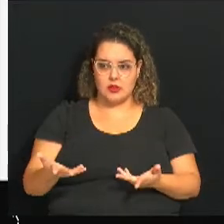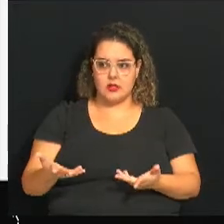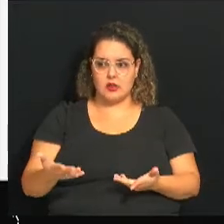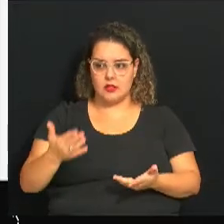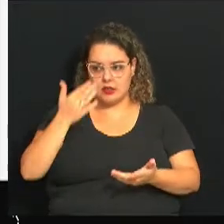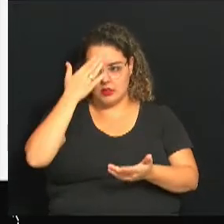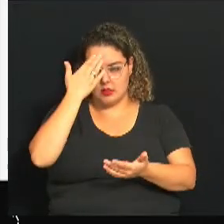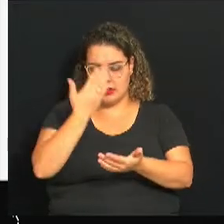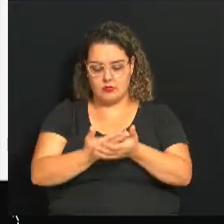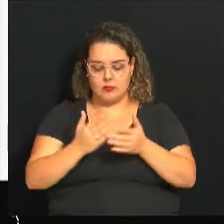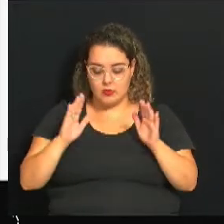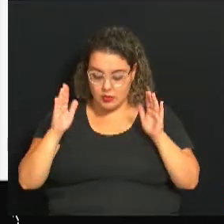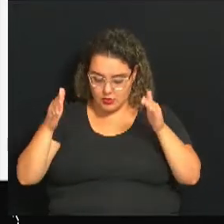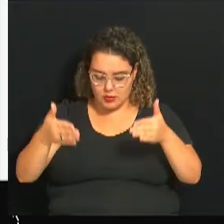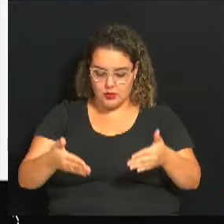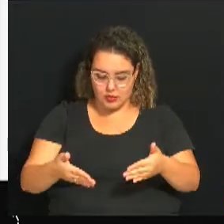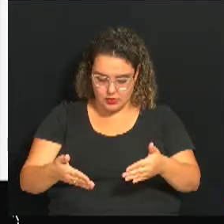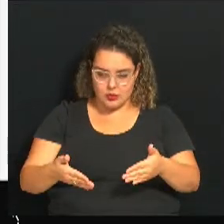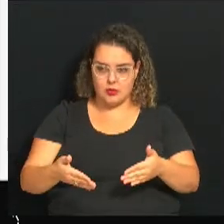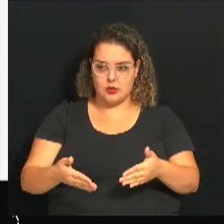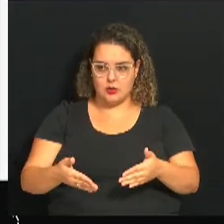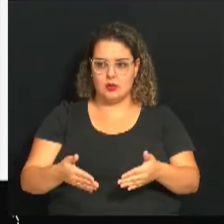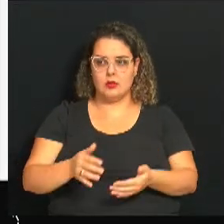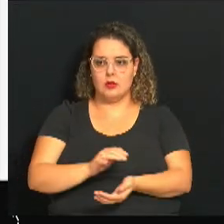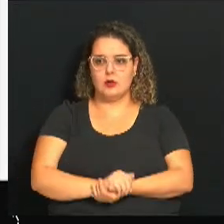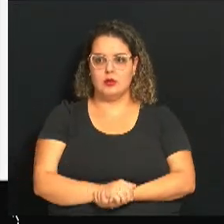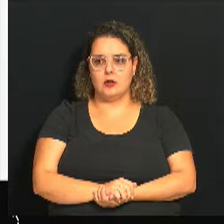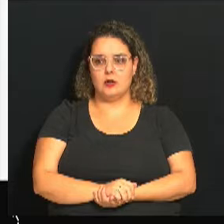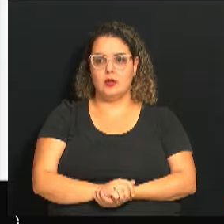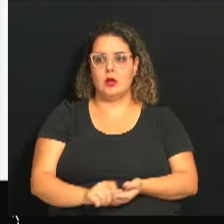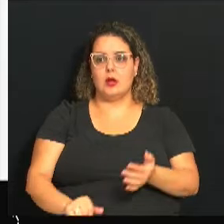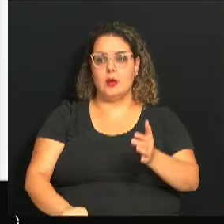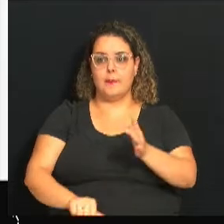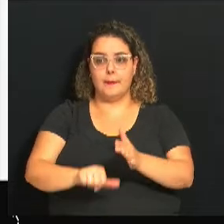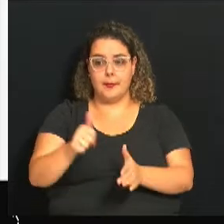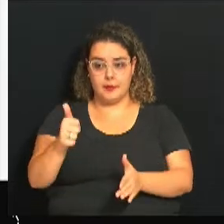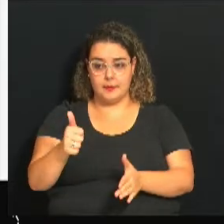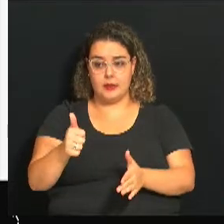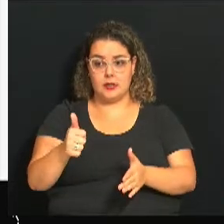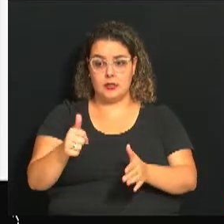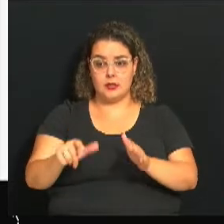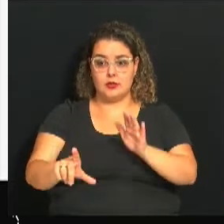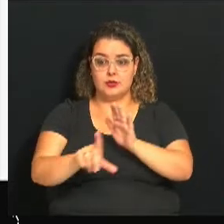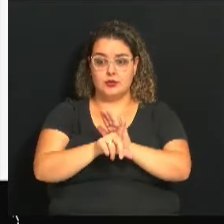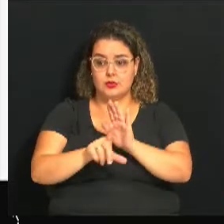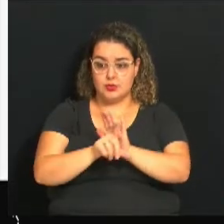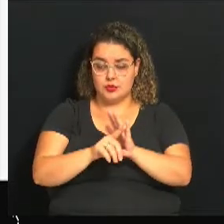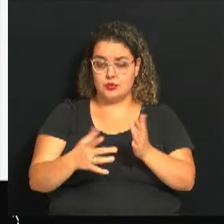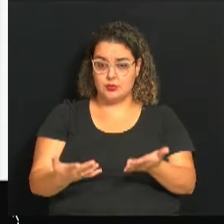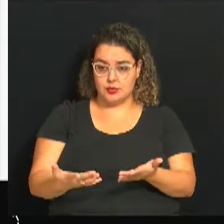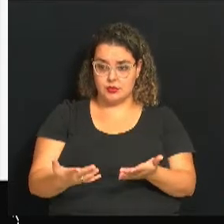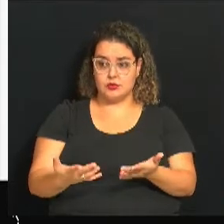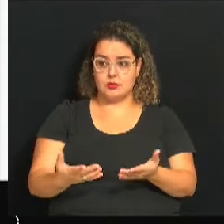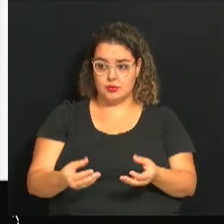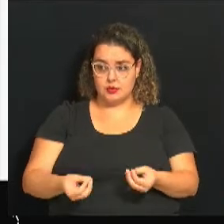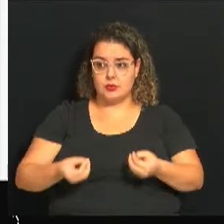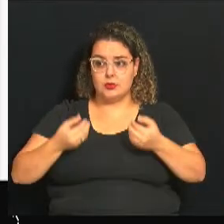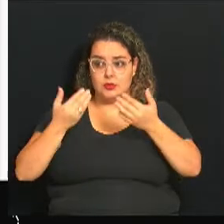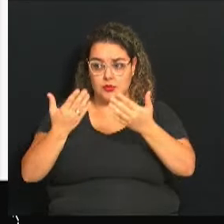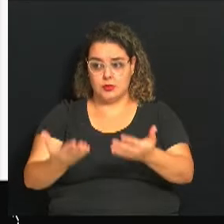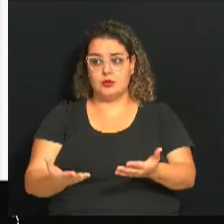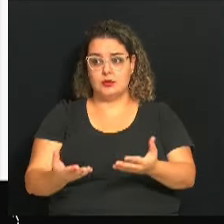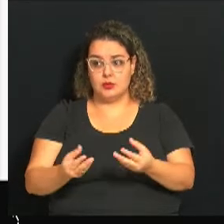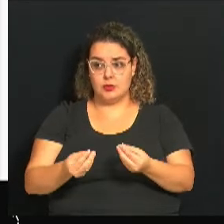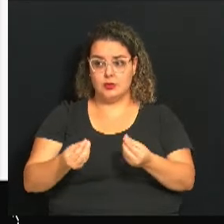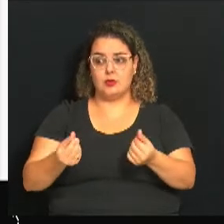debruçado agora na lei do retrofit, aí, que é um primeiro produto, em termos de legislação, que a gente estaria entregando para a requalificação do